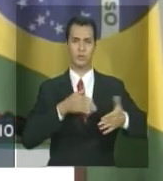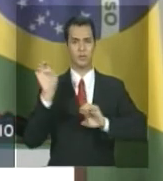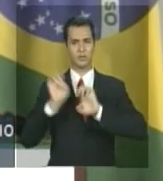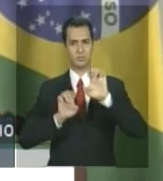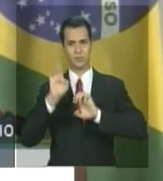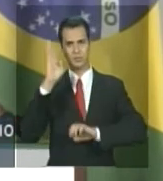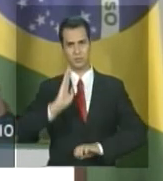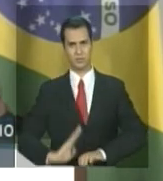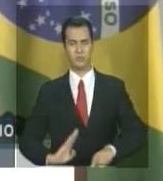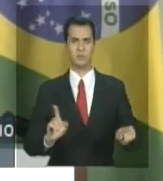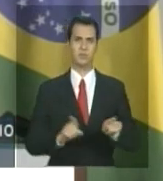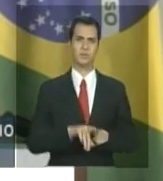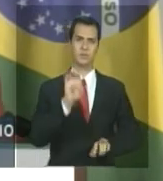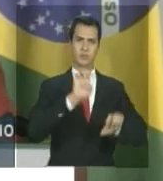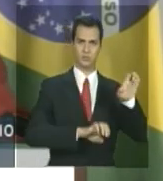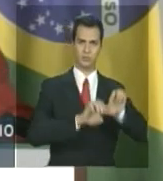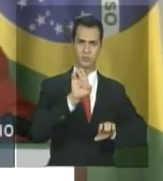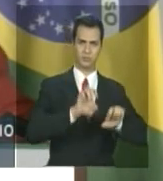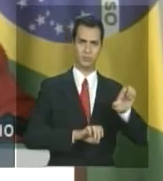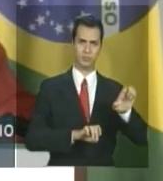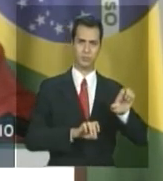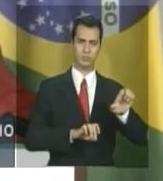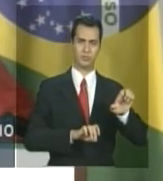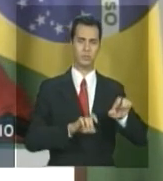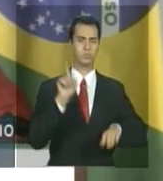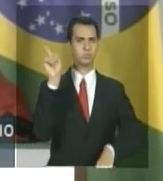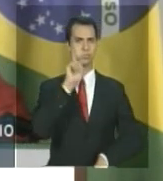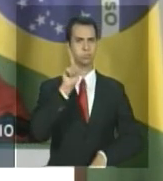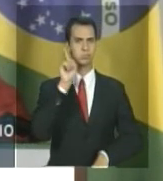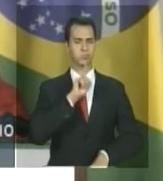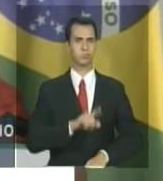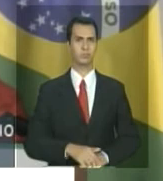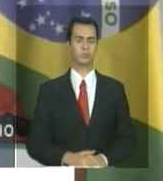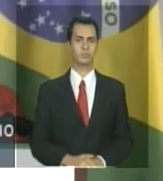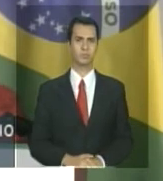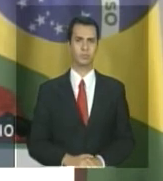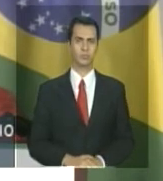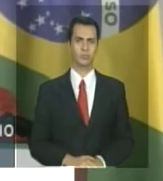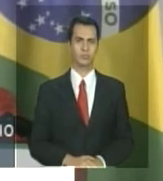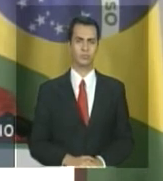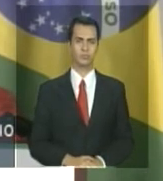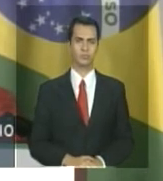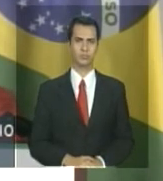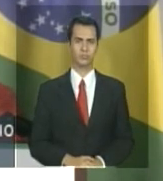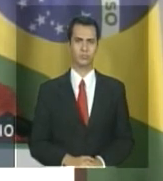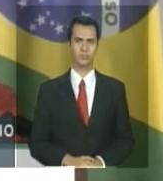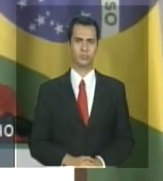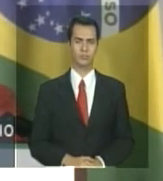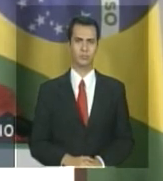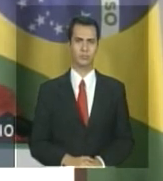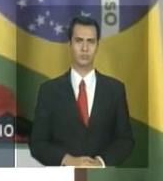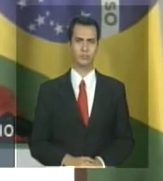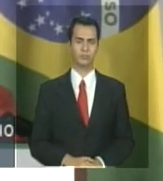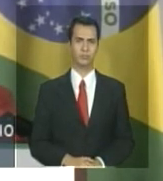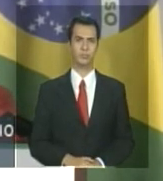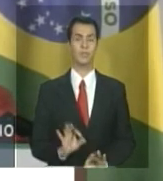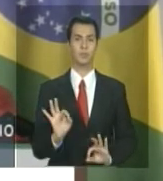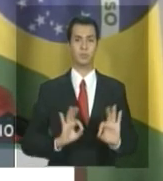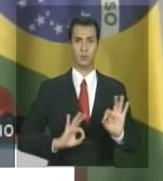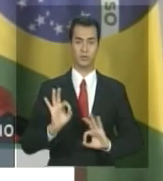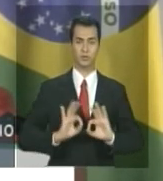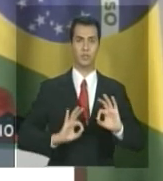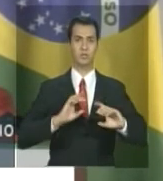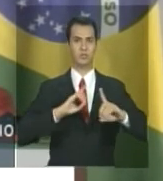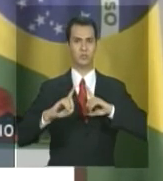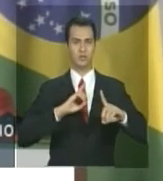empresários brasileiros e empresários dos Estados Unidos. Esse conjunto de projetos, diálogos,